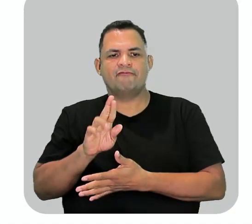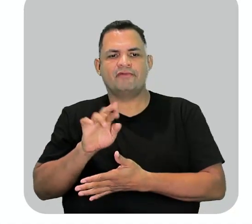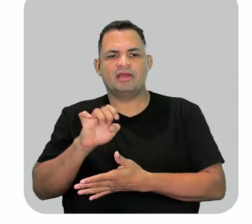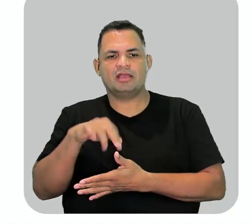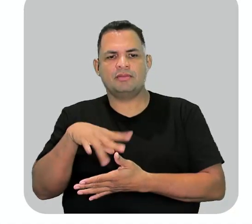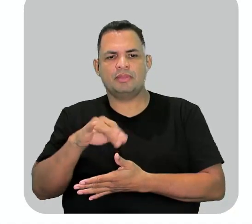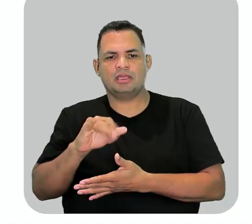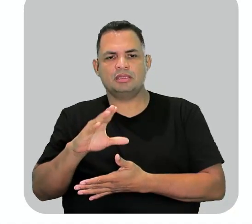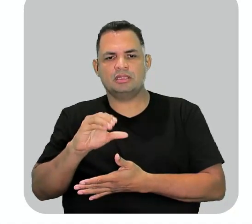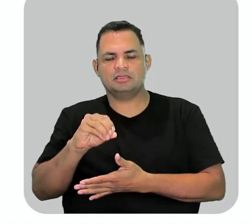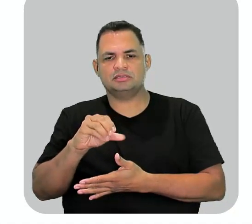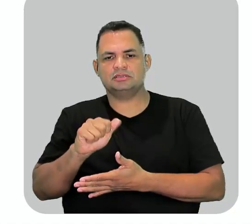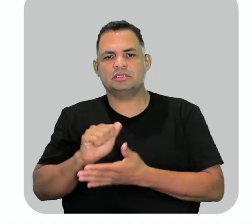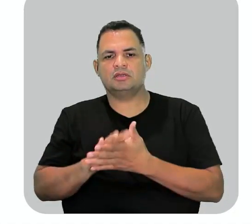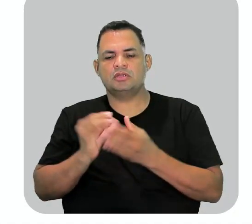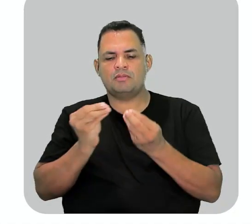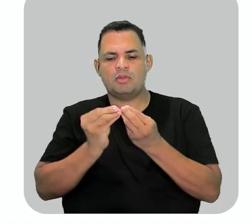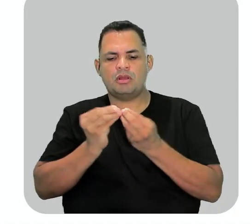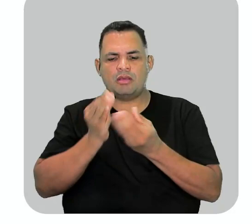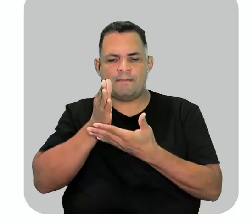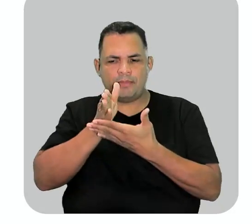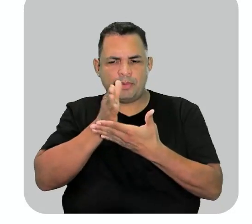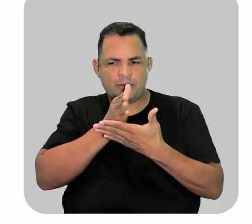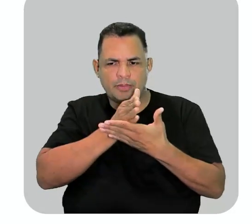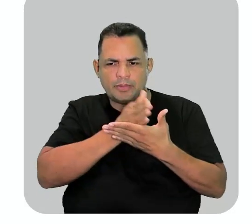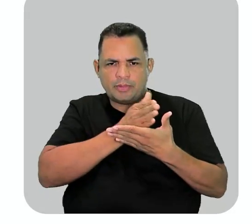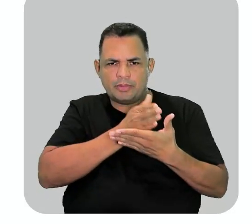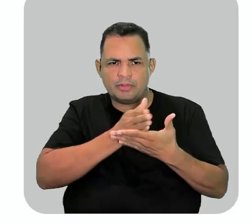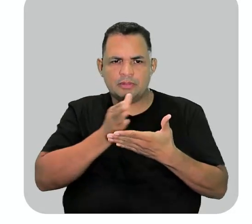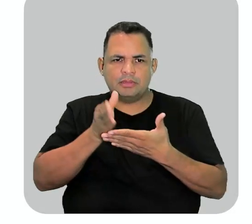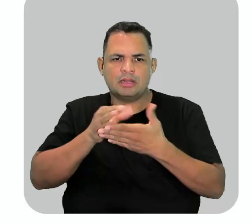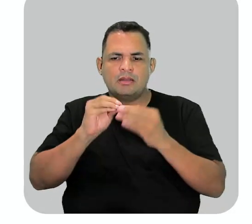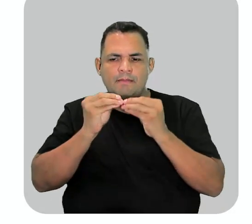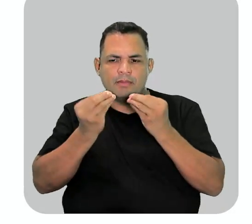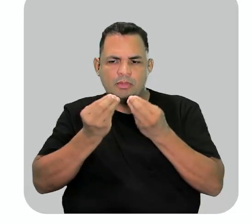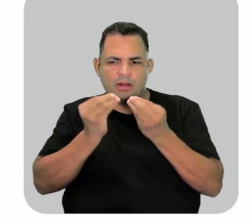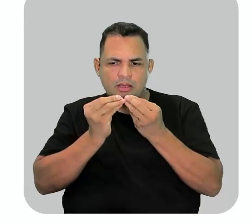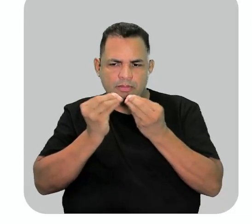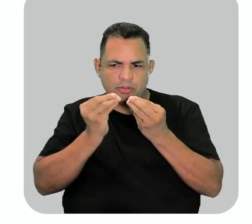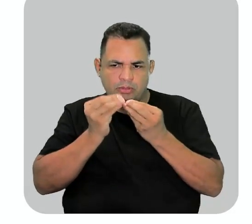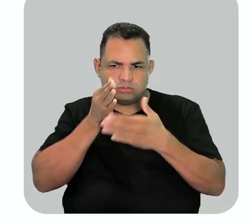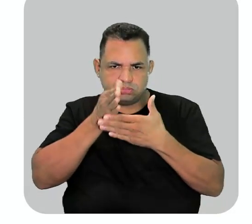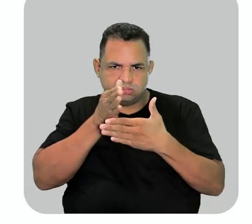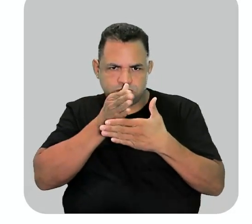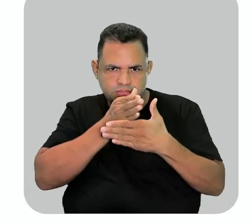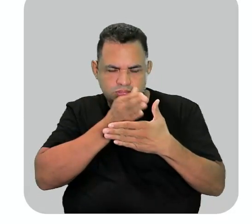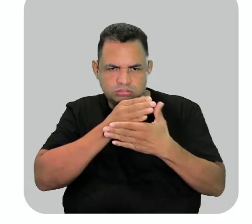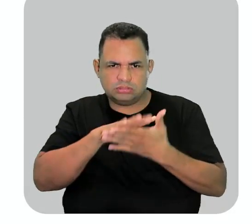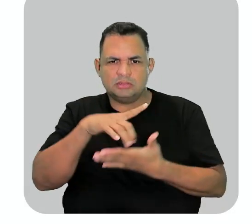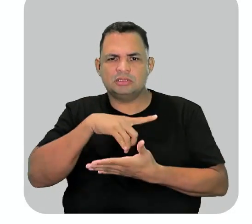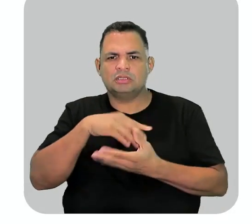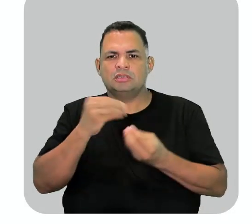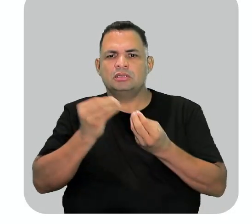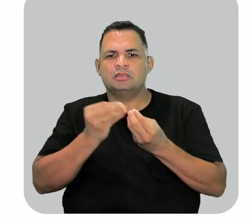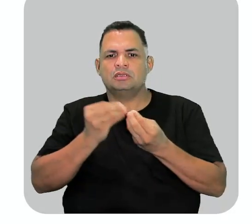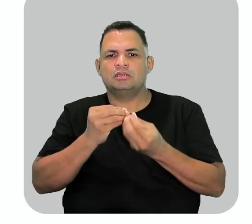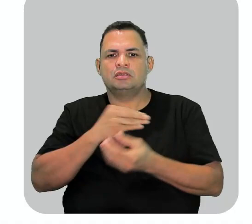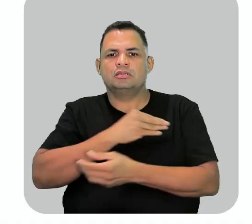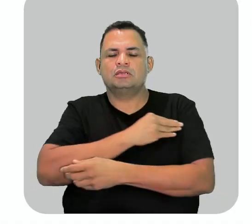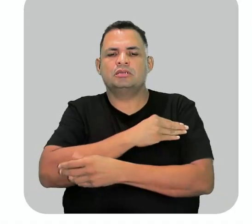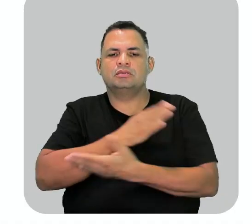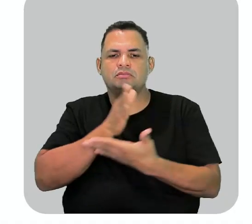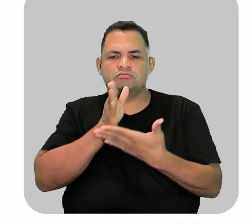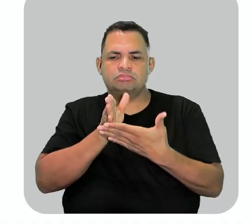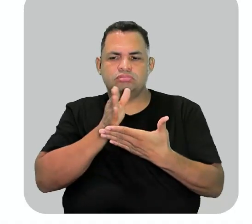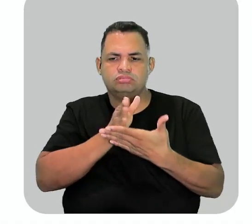fragmentação da molécula de álcool, eu estou falando de você fazer a quebra da molécula. E aí a gente vai ter a molécula dividida